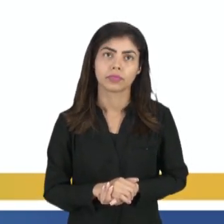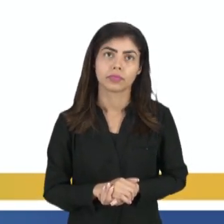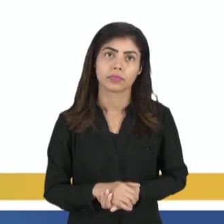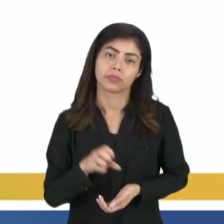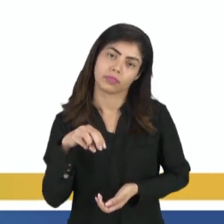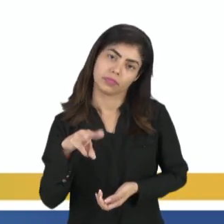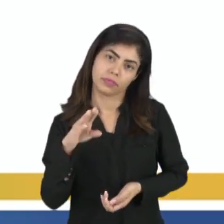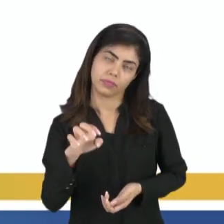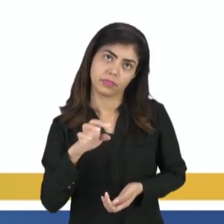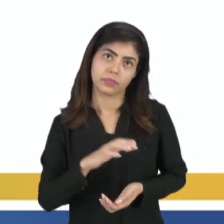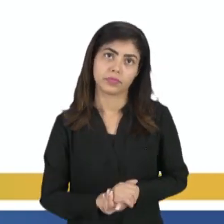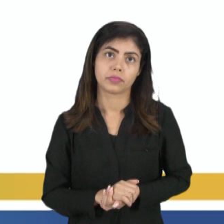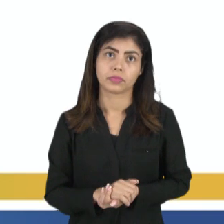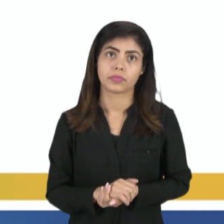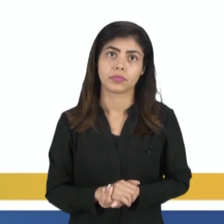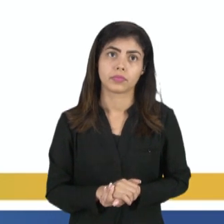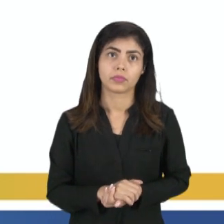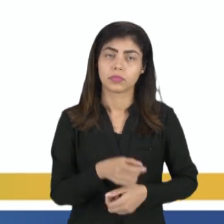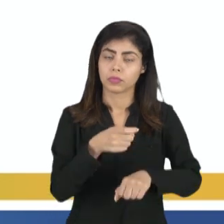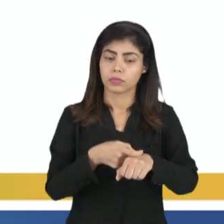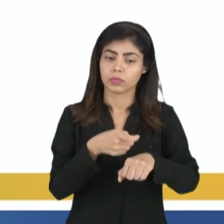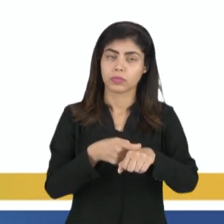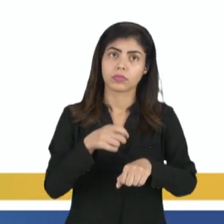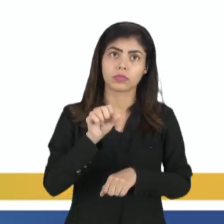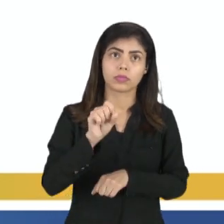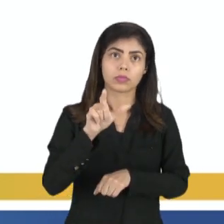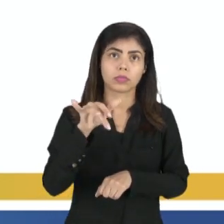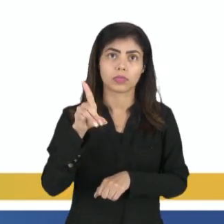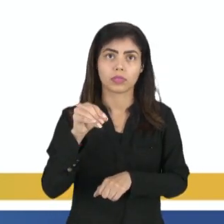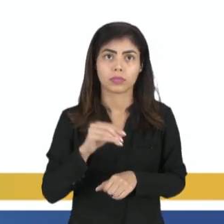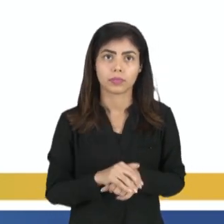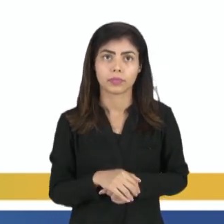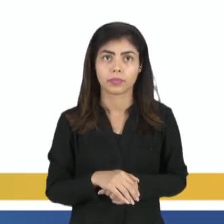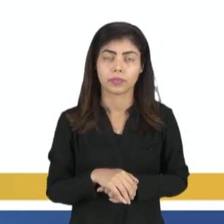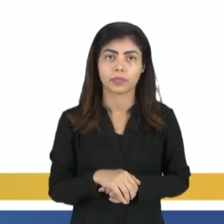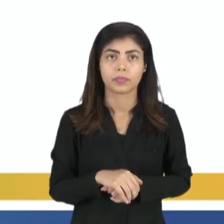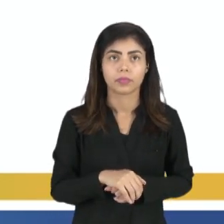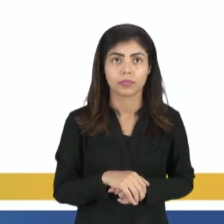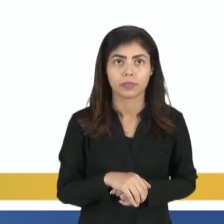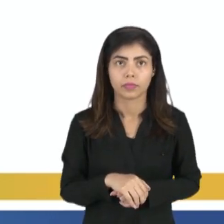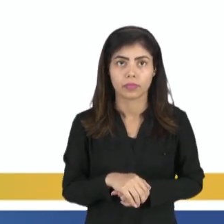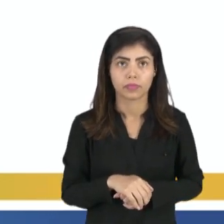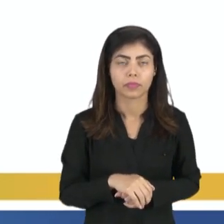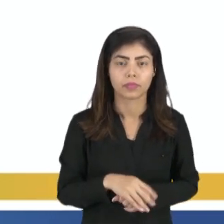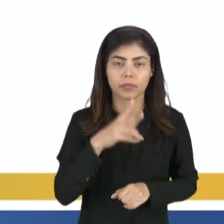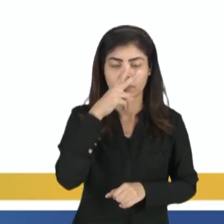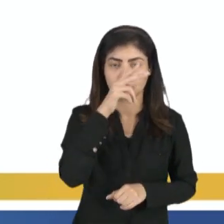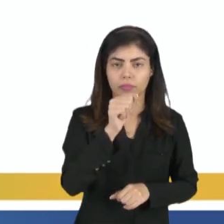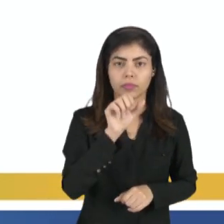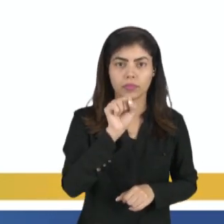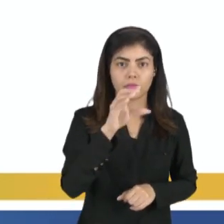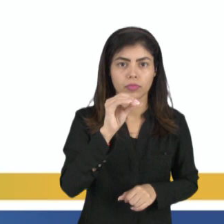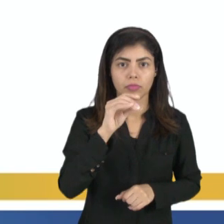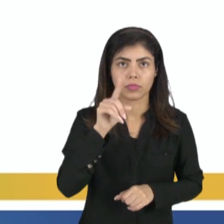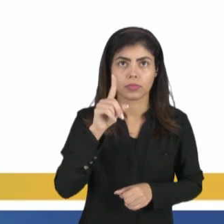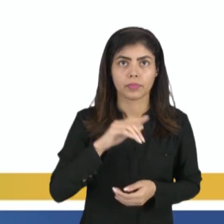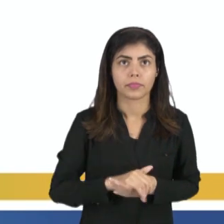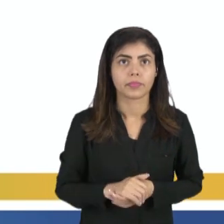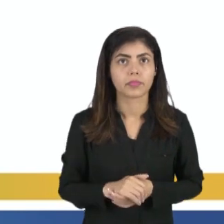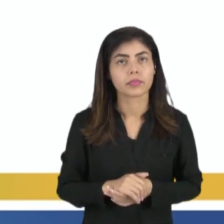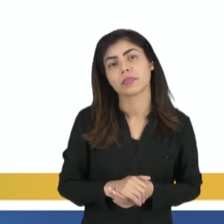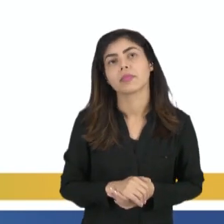né e a outra sólido a seta e a sílaba tônica só